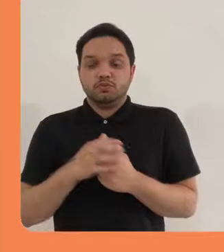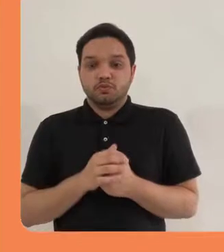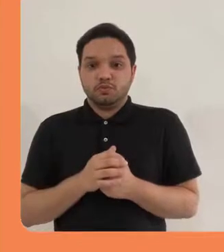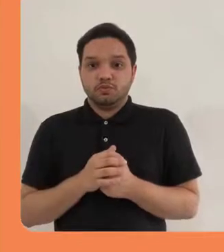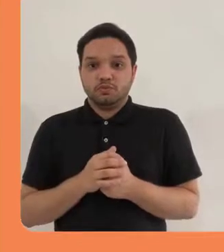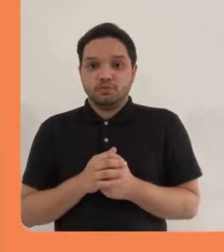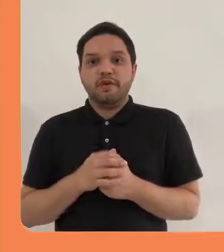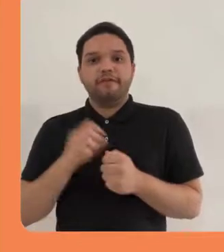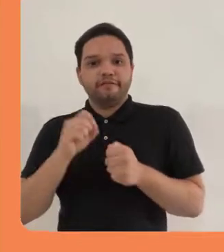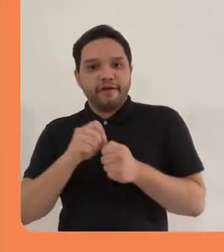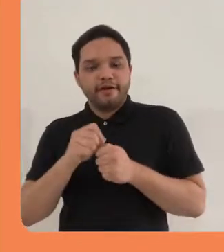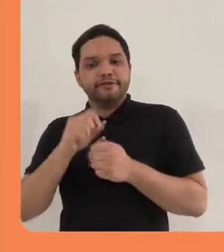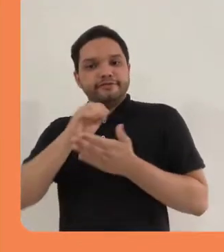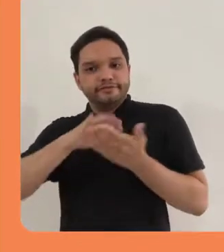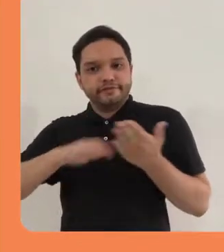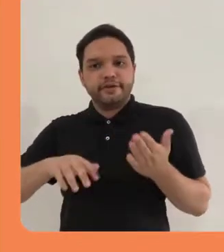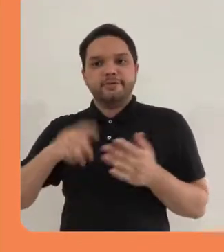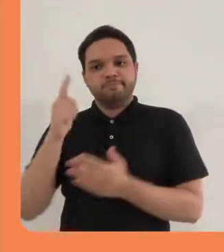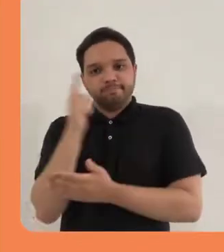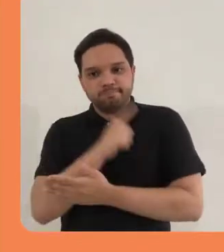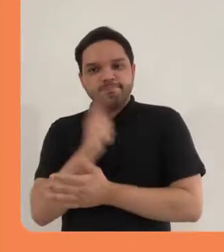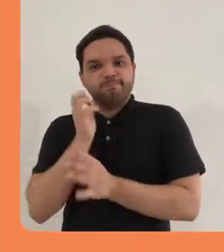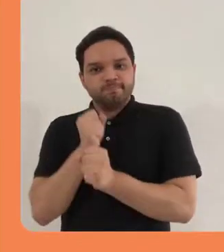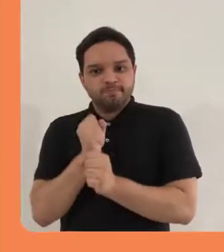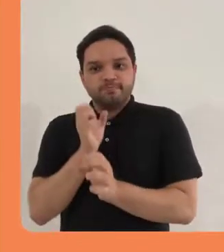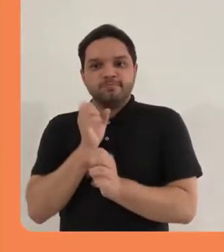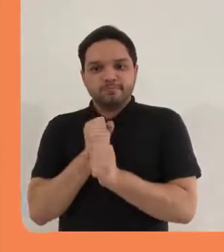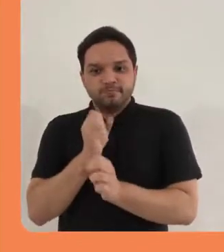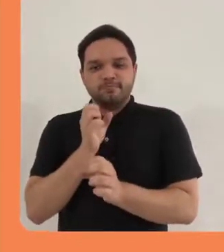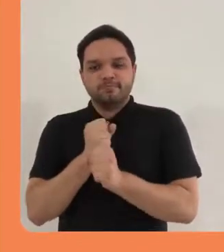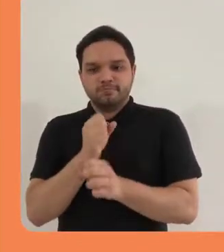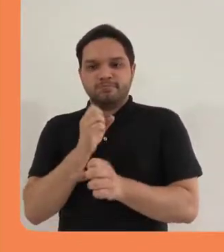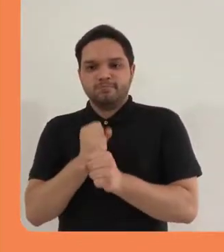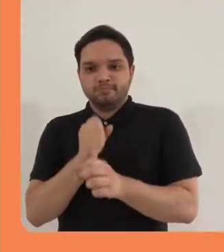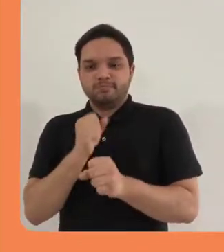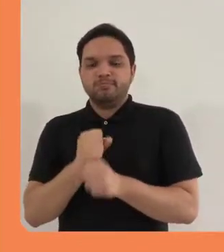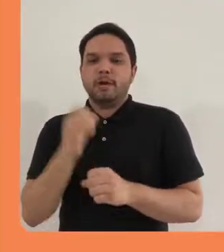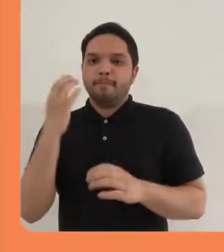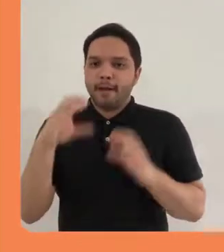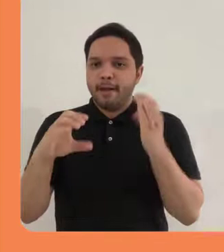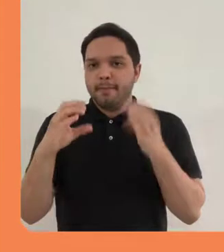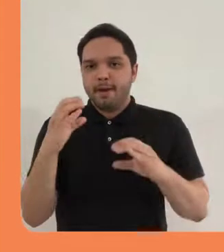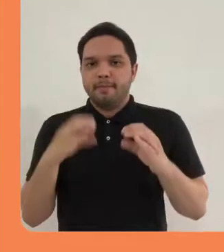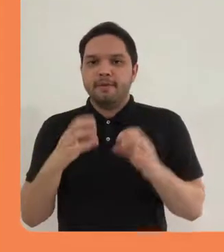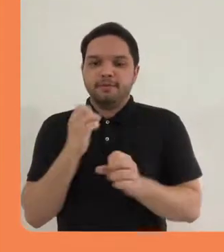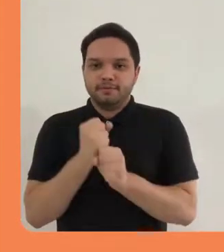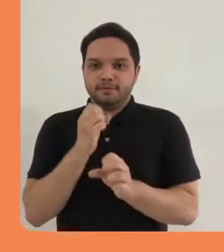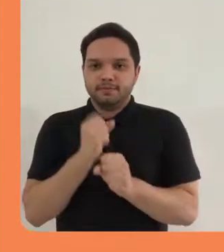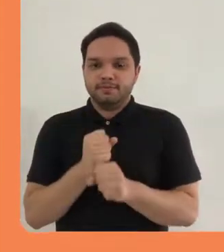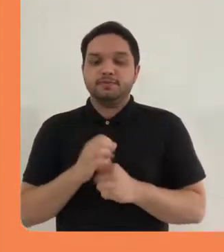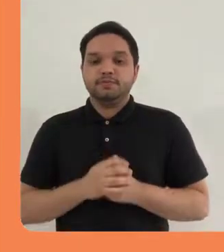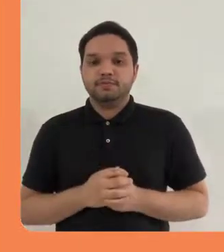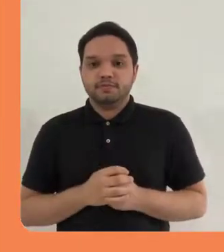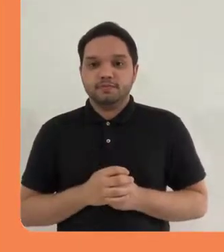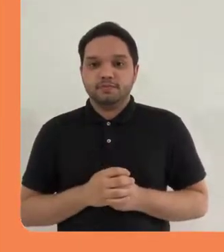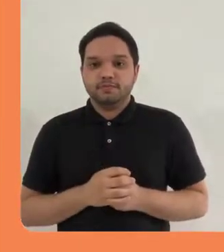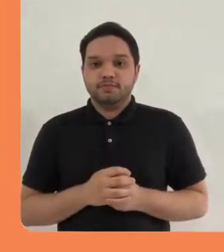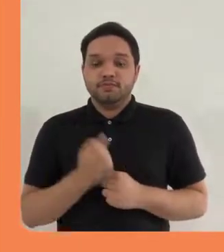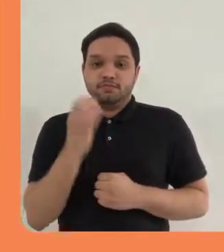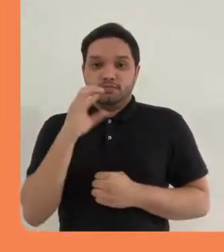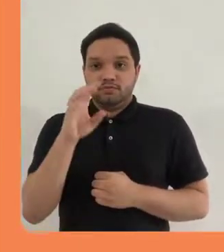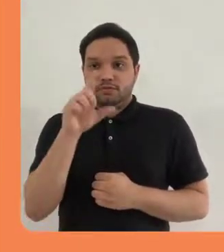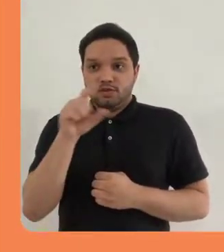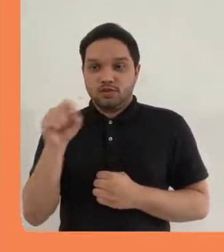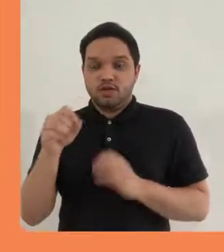vamos, então, criando, fazendo as atividades e ganhando pontos a cada uma das postagens.